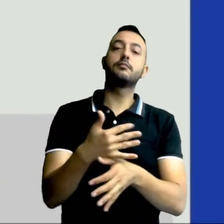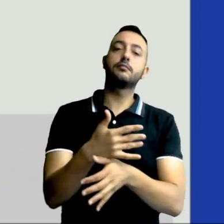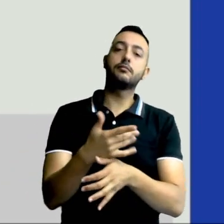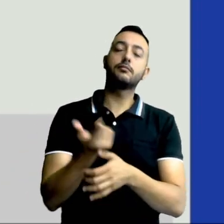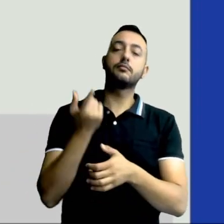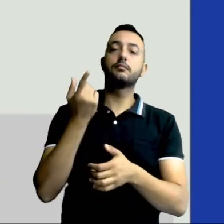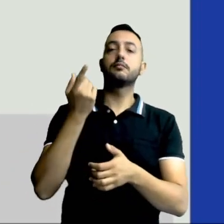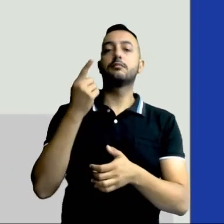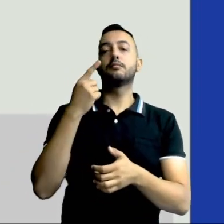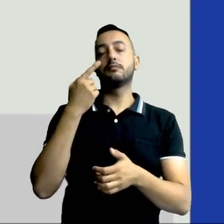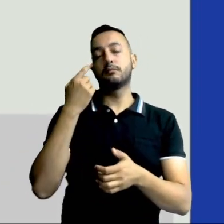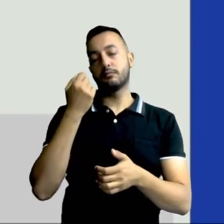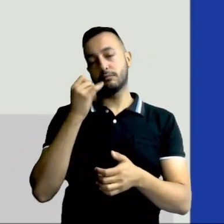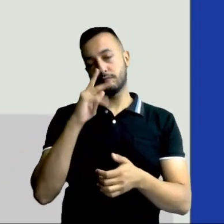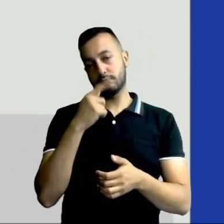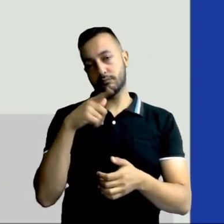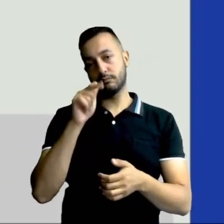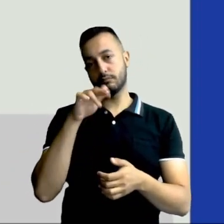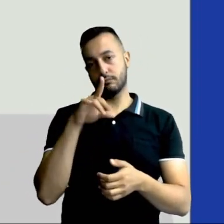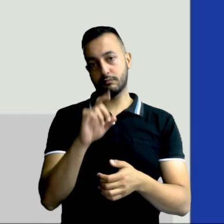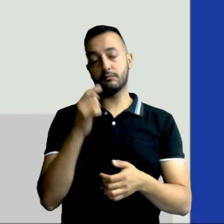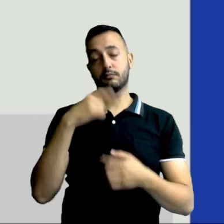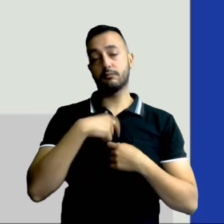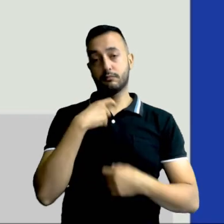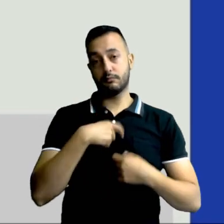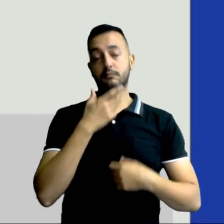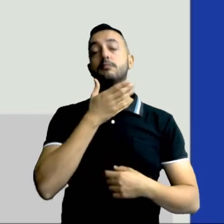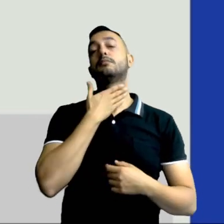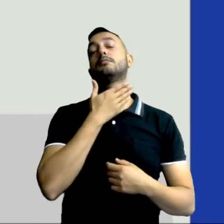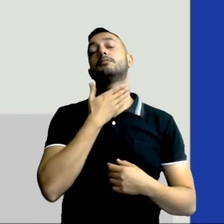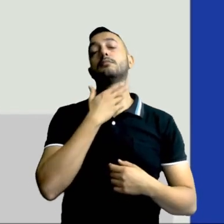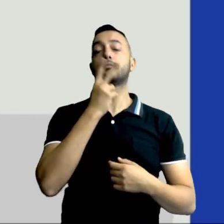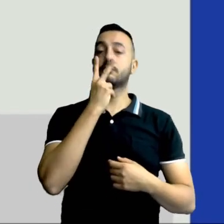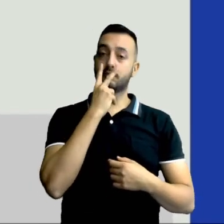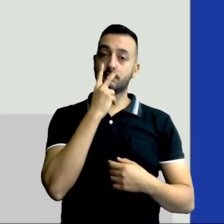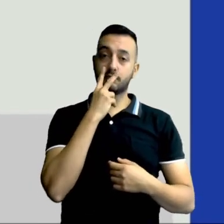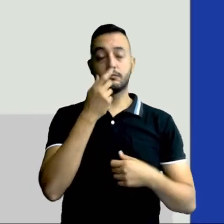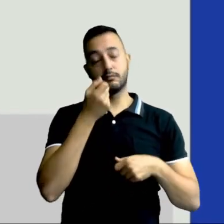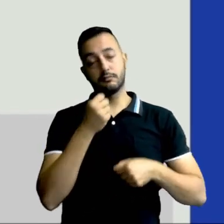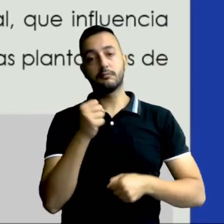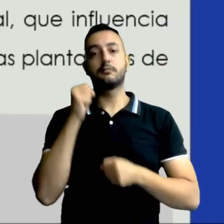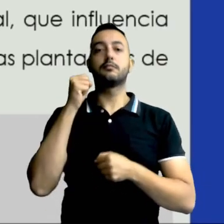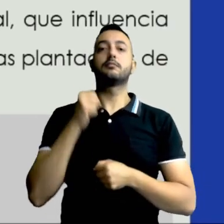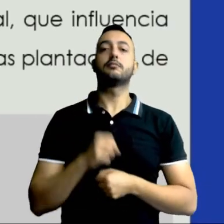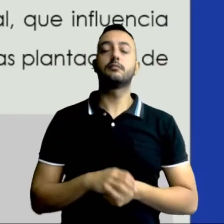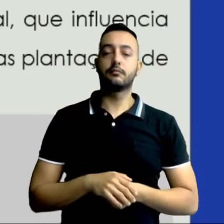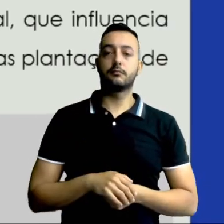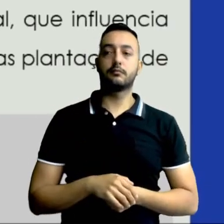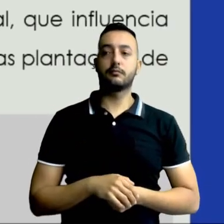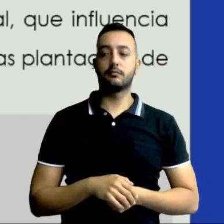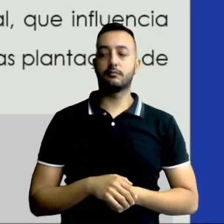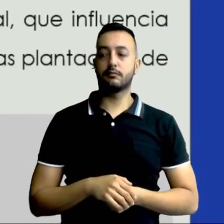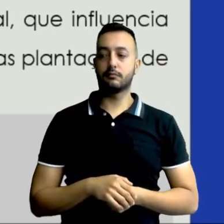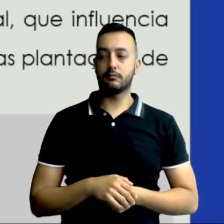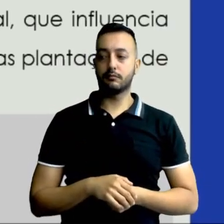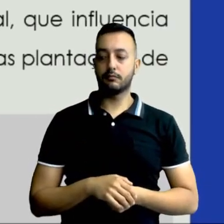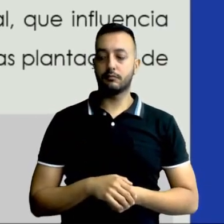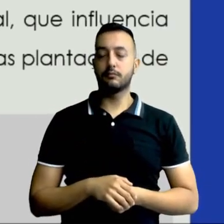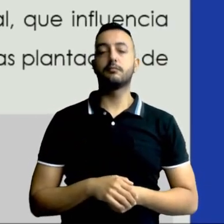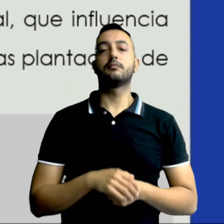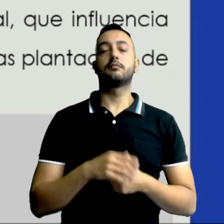cidade de Chã Grande Gravatá pombos Vitória de Santo Antão e São Lourenço da Mata o